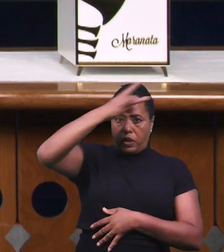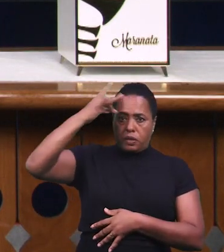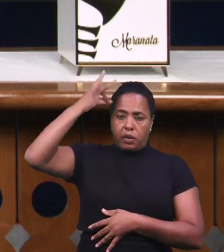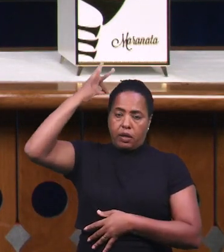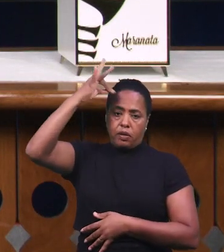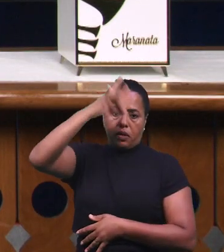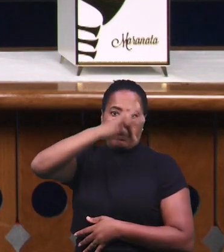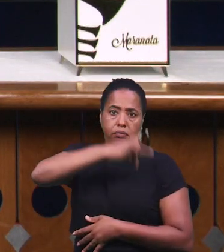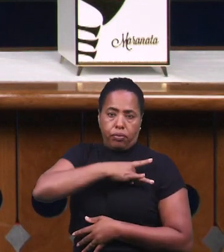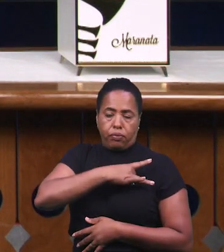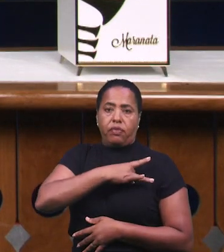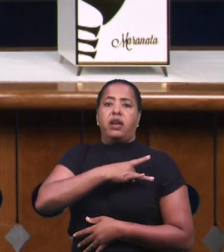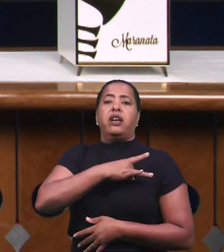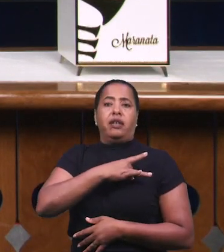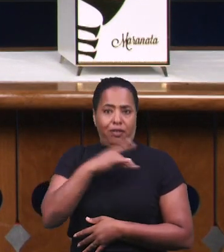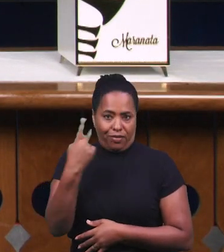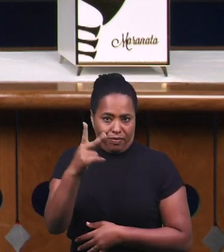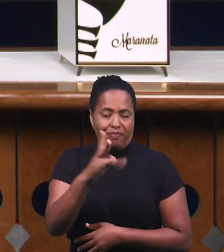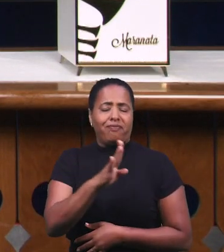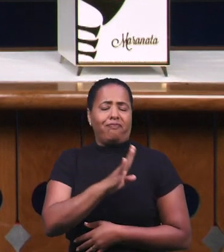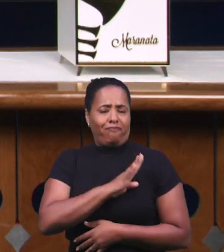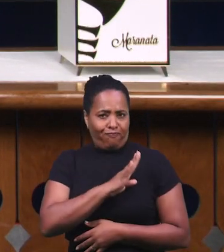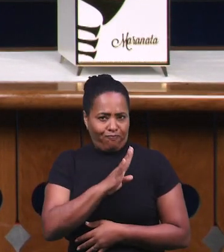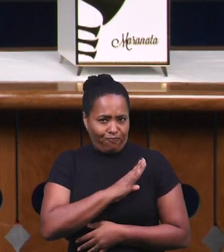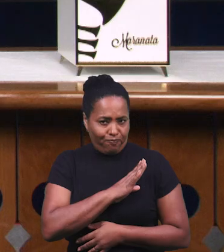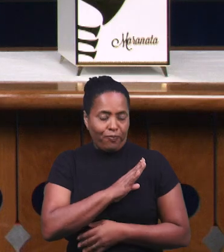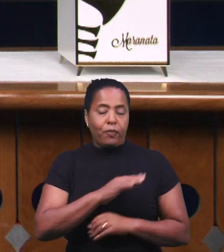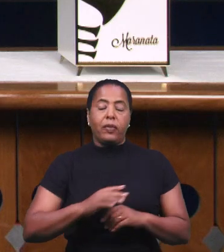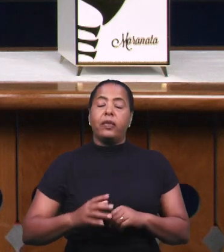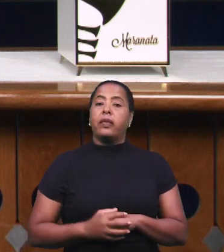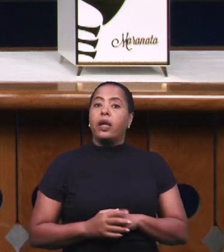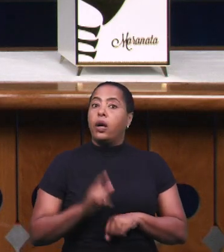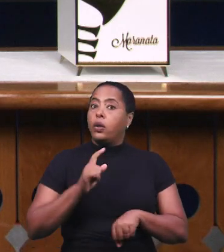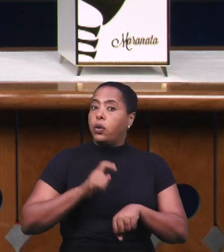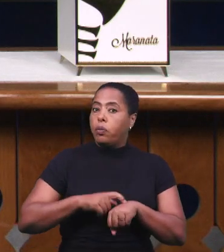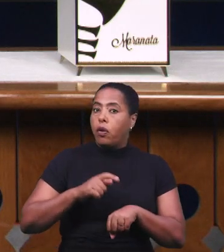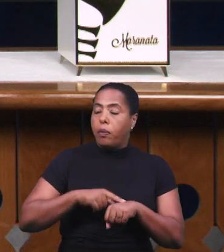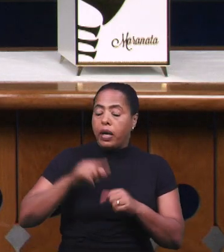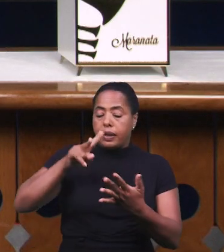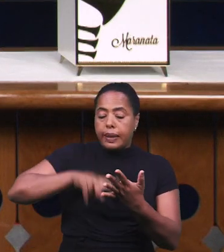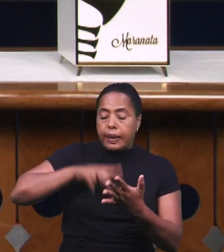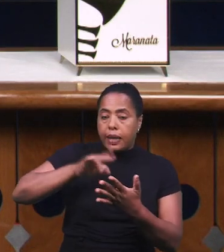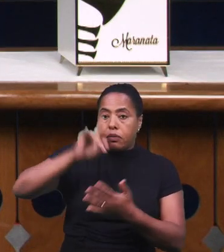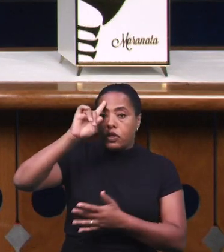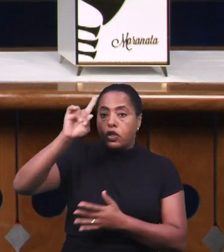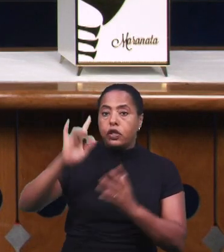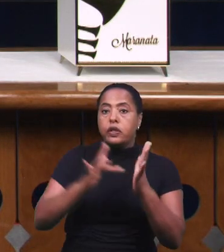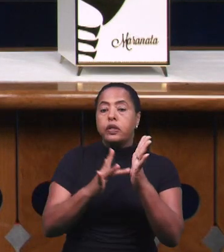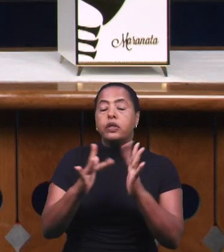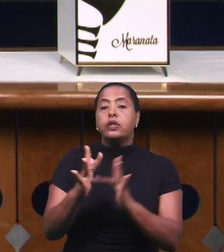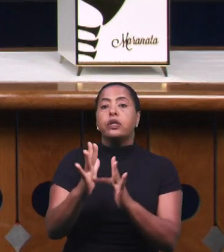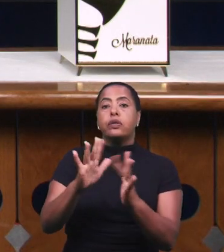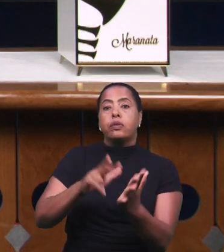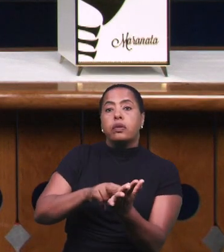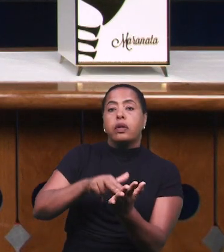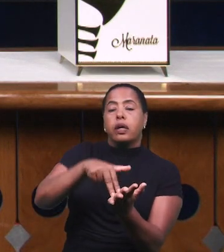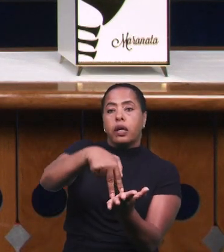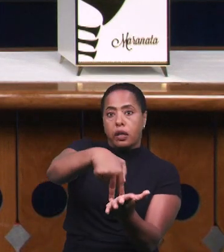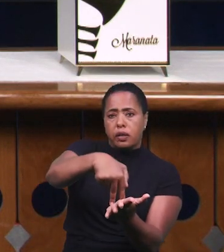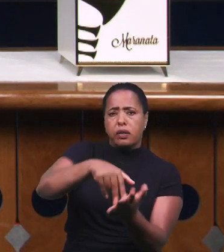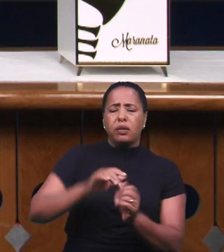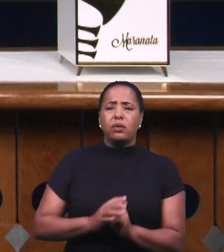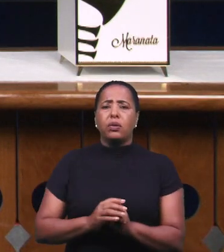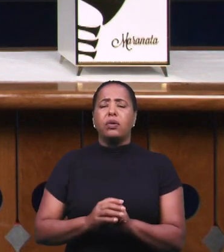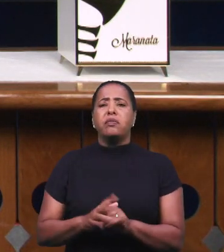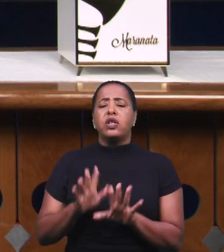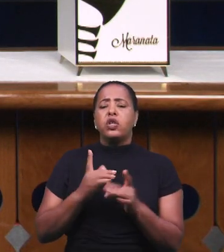coração. Quando vemos aqui também nesse dia da ressurreição de Jesus, um dos discípulos de